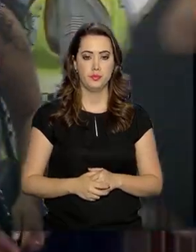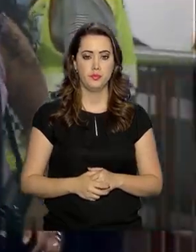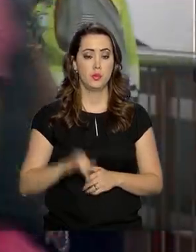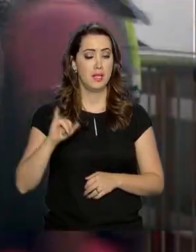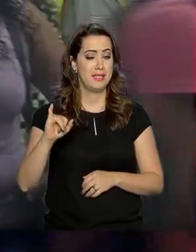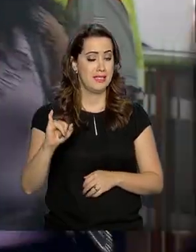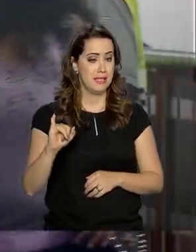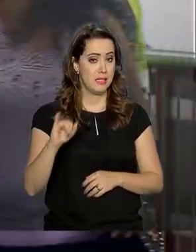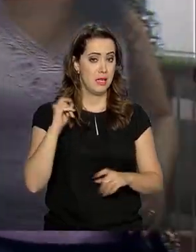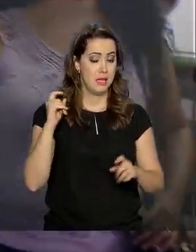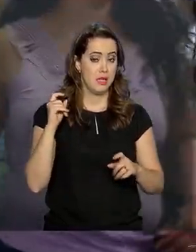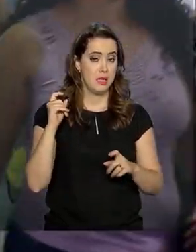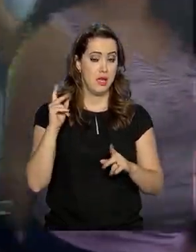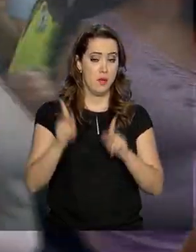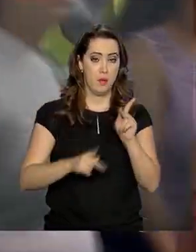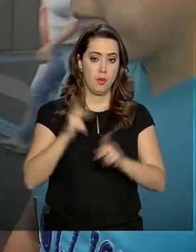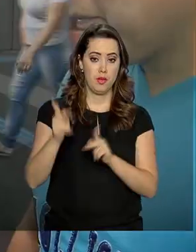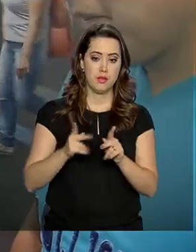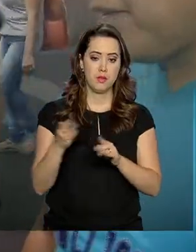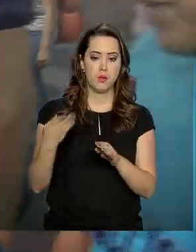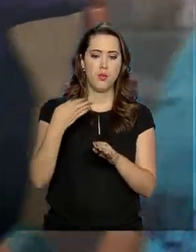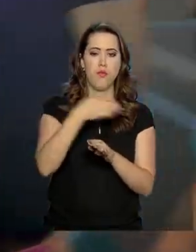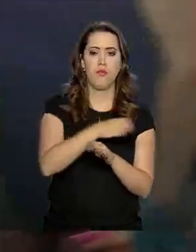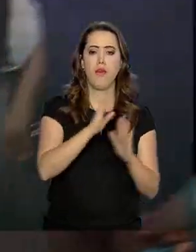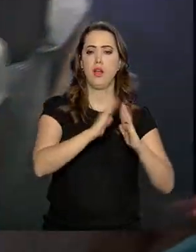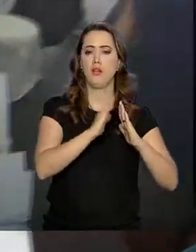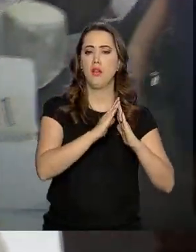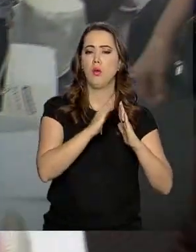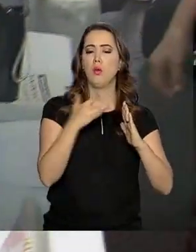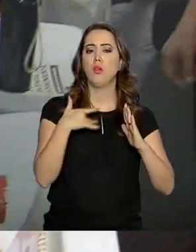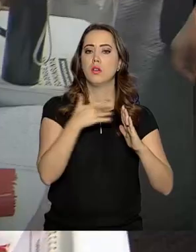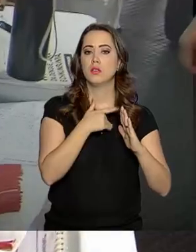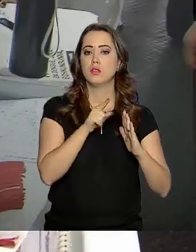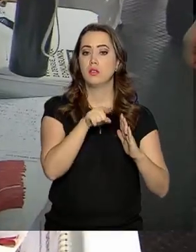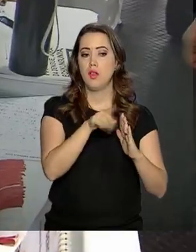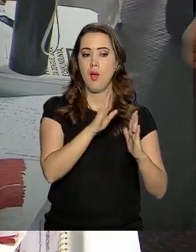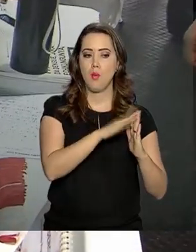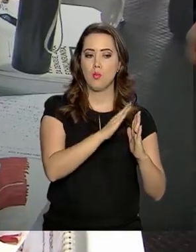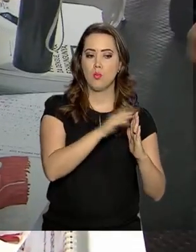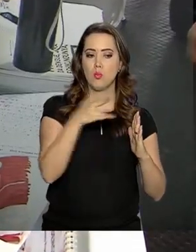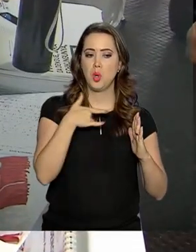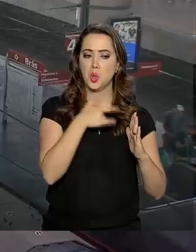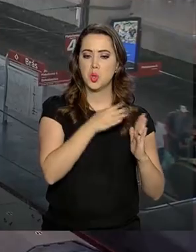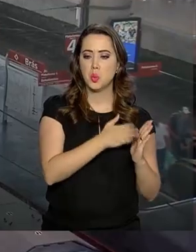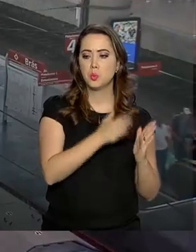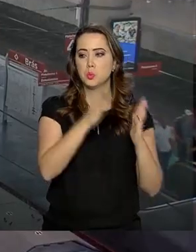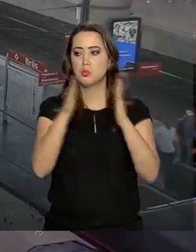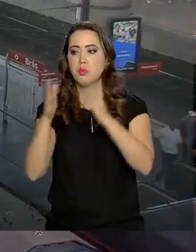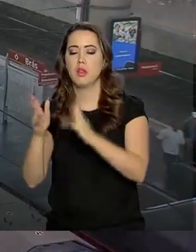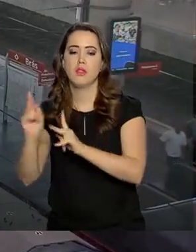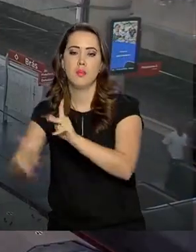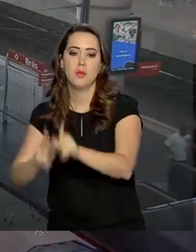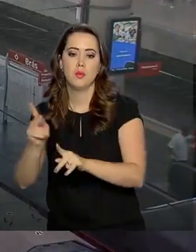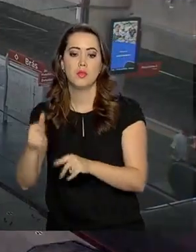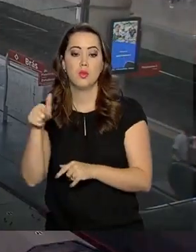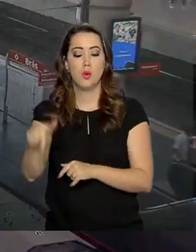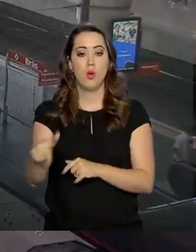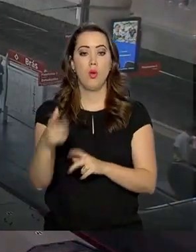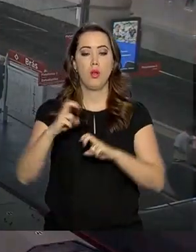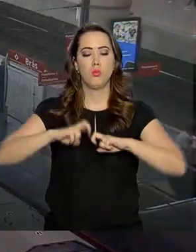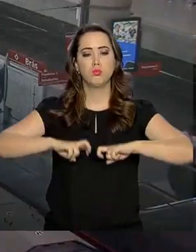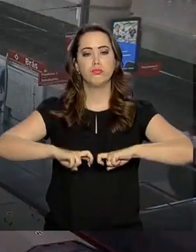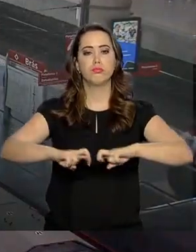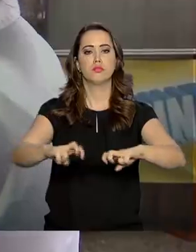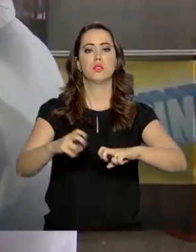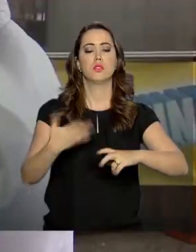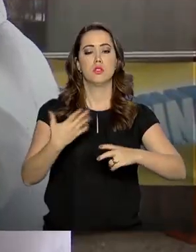Se a população não vai ao posto de saúde, o posto de saúde vai até a população. Quem passa por essa estação de trem em